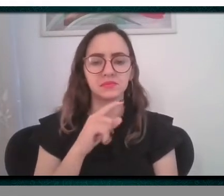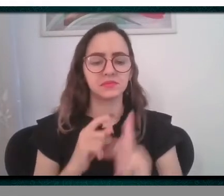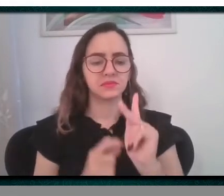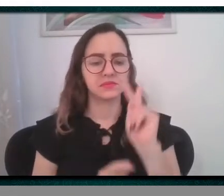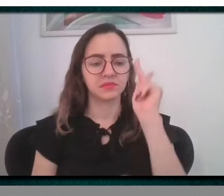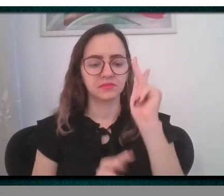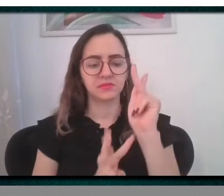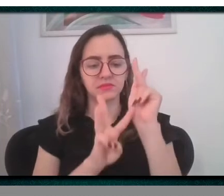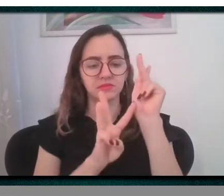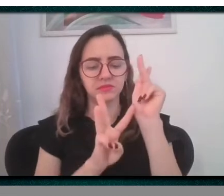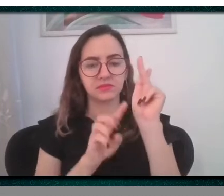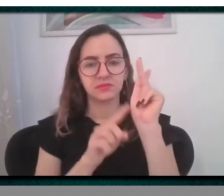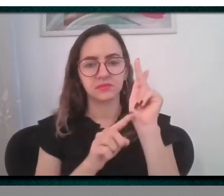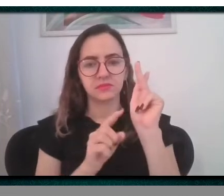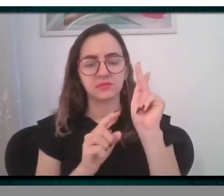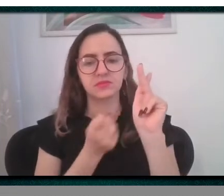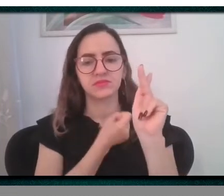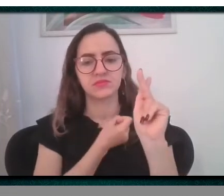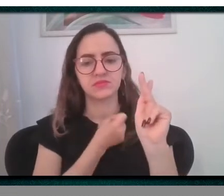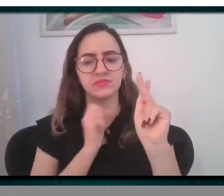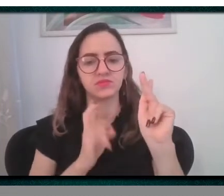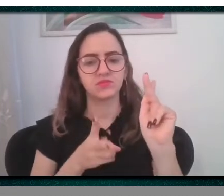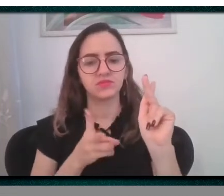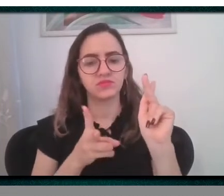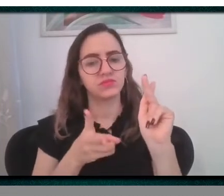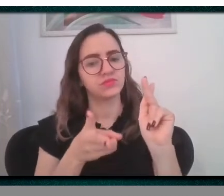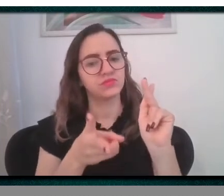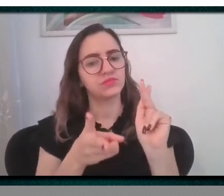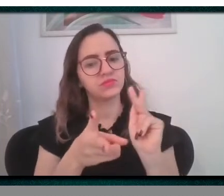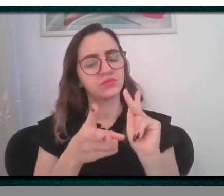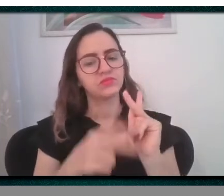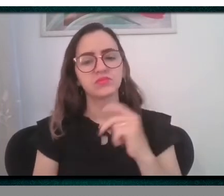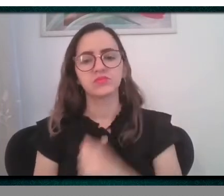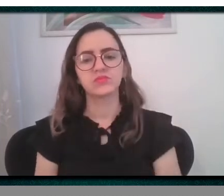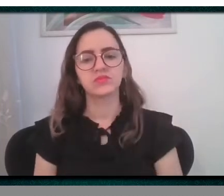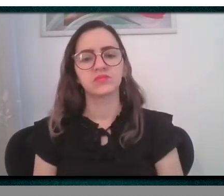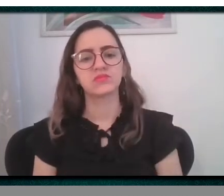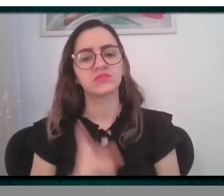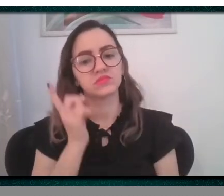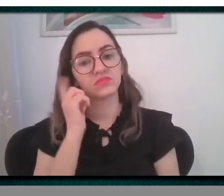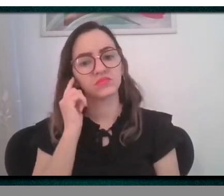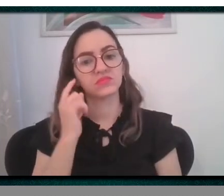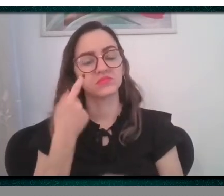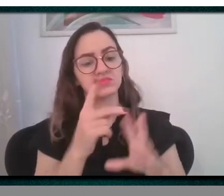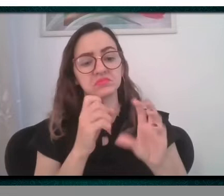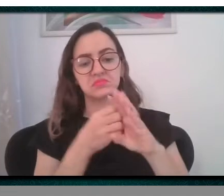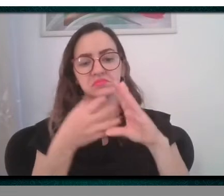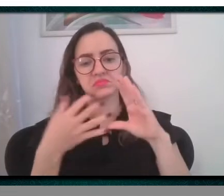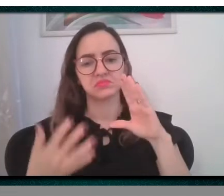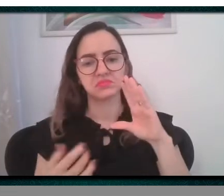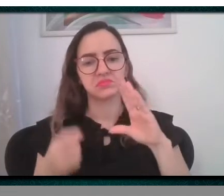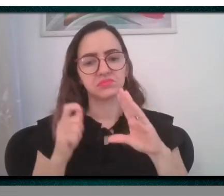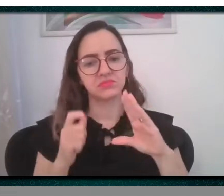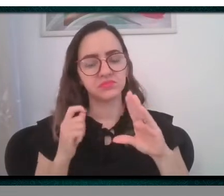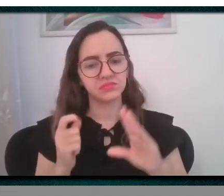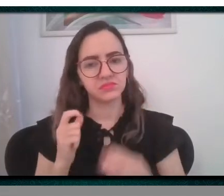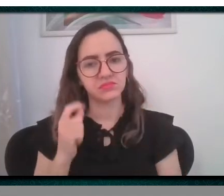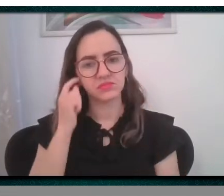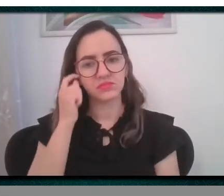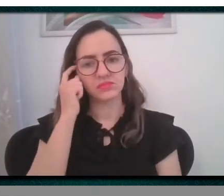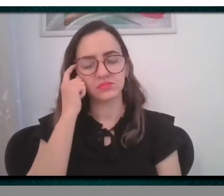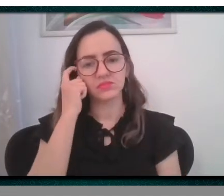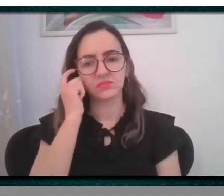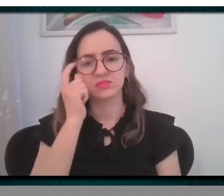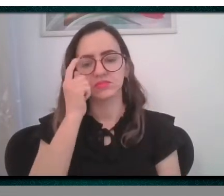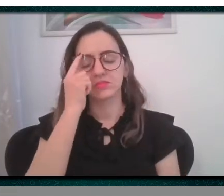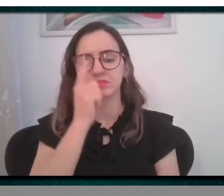constante seguindo algumas características, tá? Que é a água a uma temperatura de 25